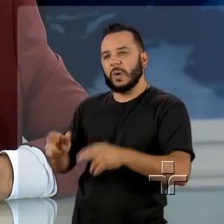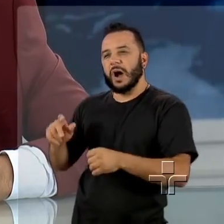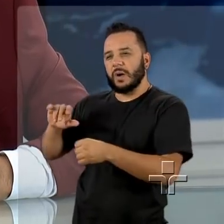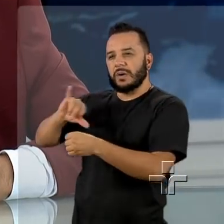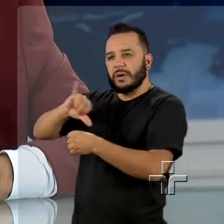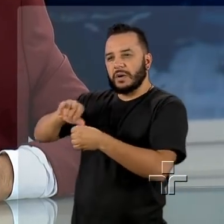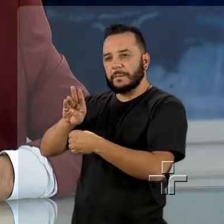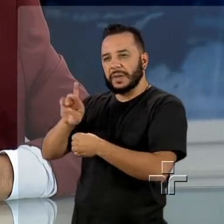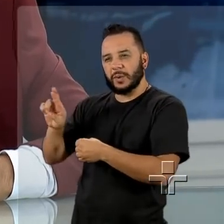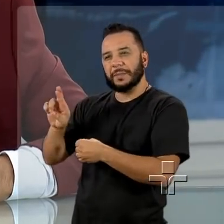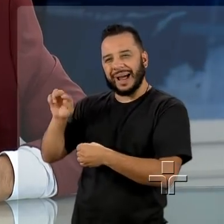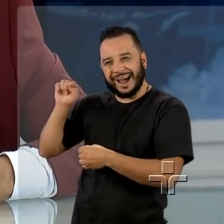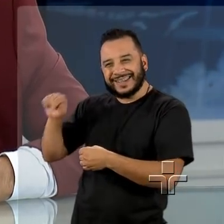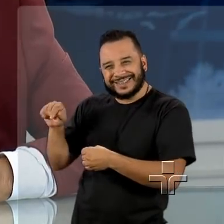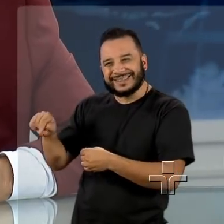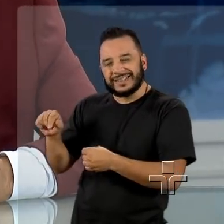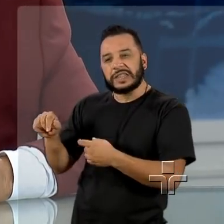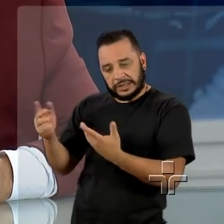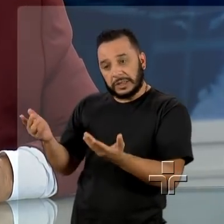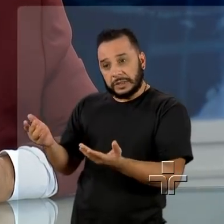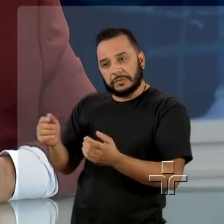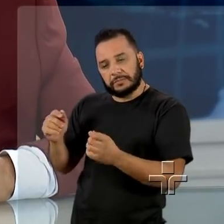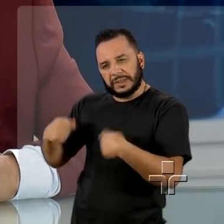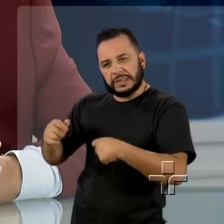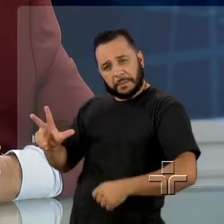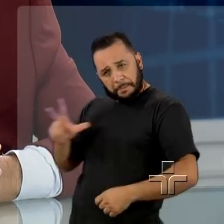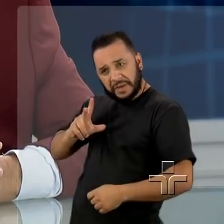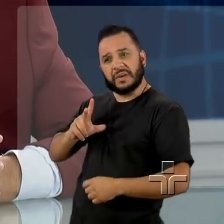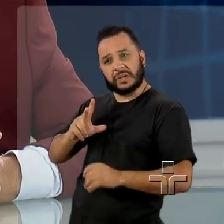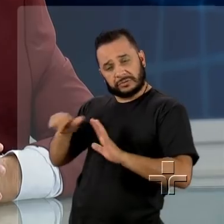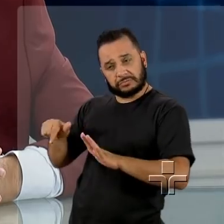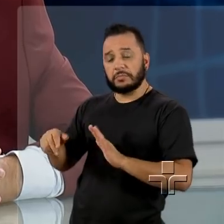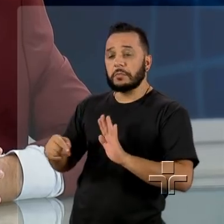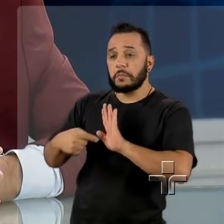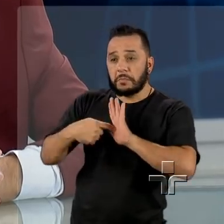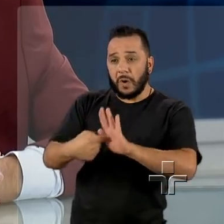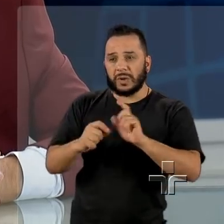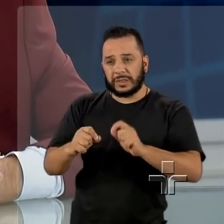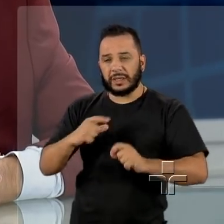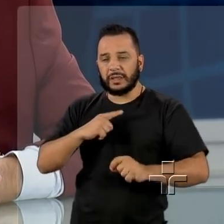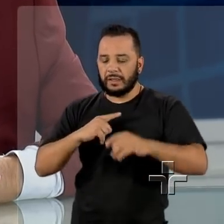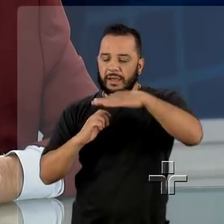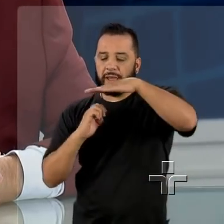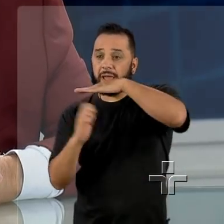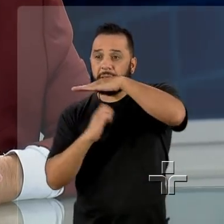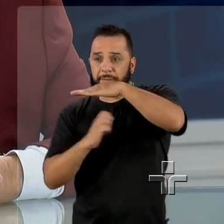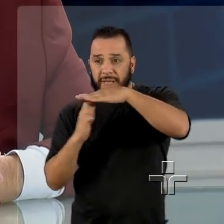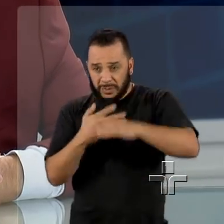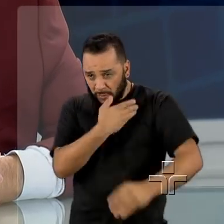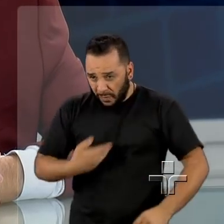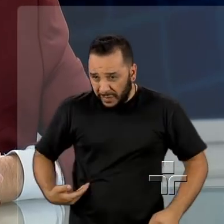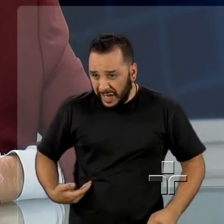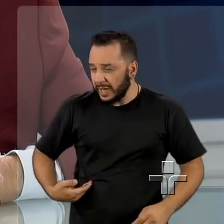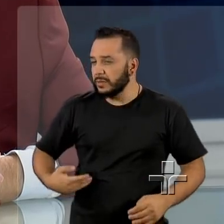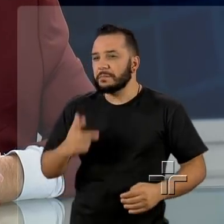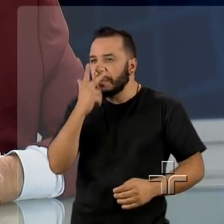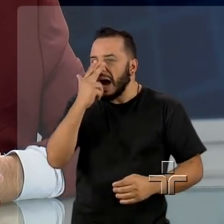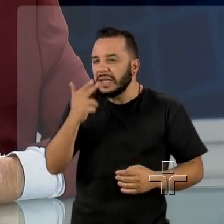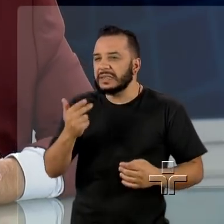corrupção mina todos os comportamentos do Estado e dos poderes. No Executivo não preciso descrever.